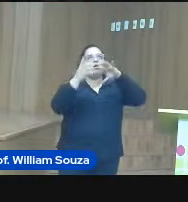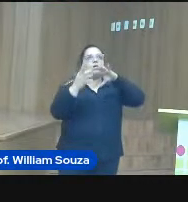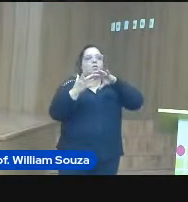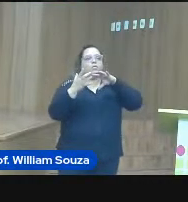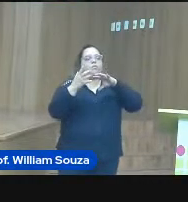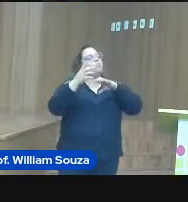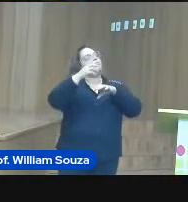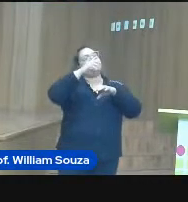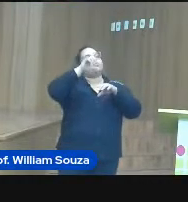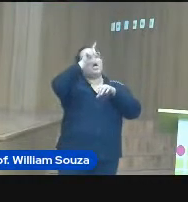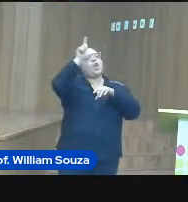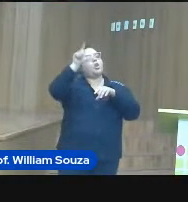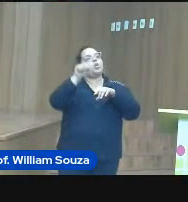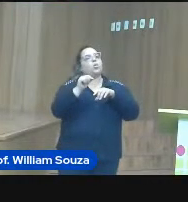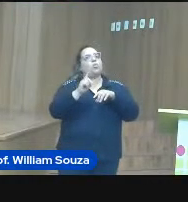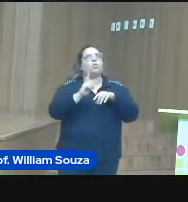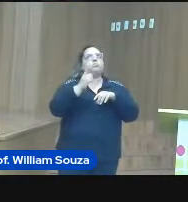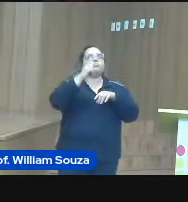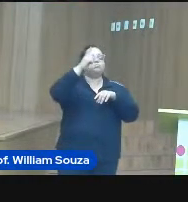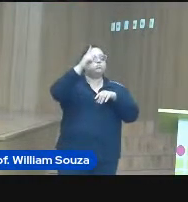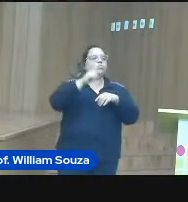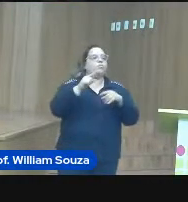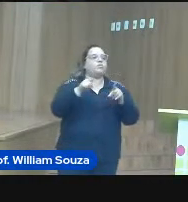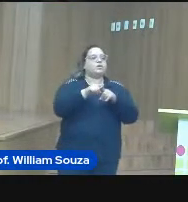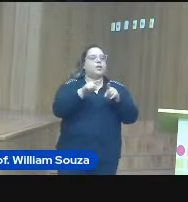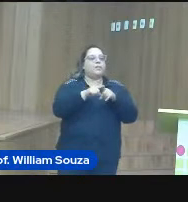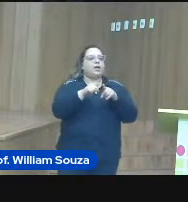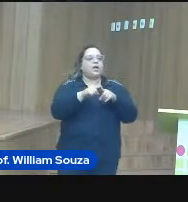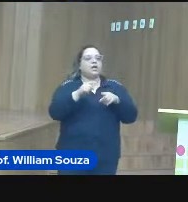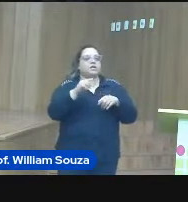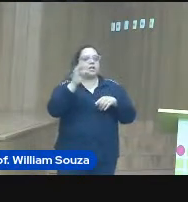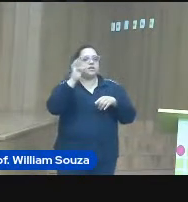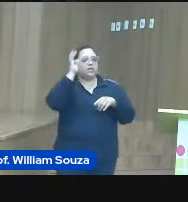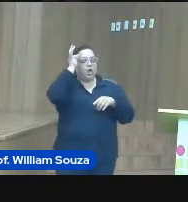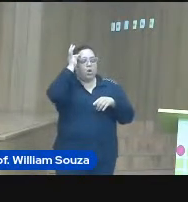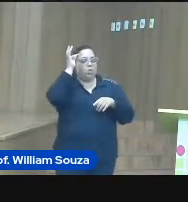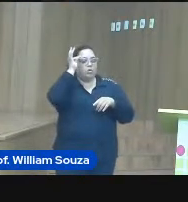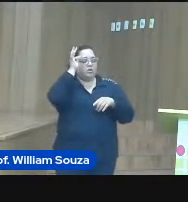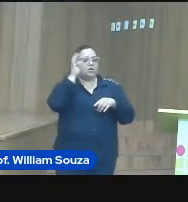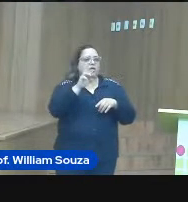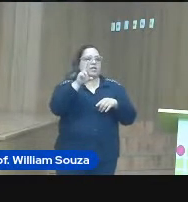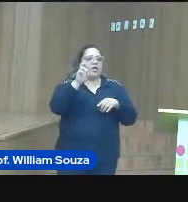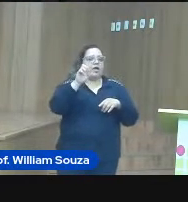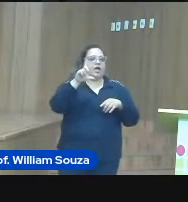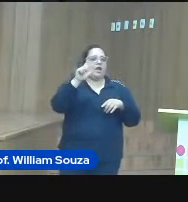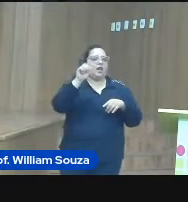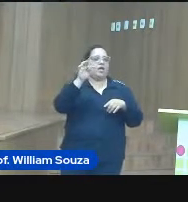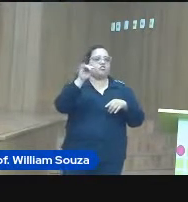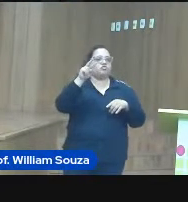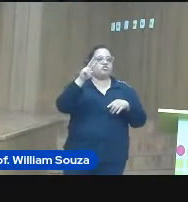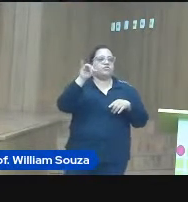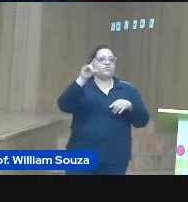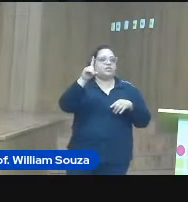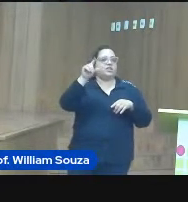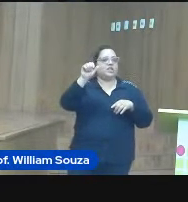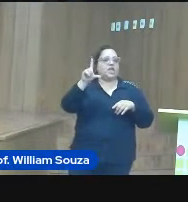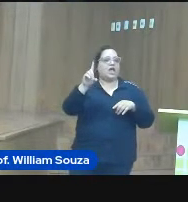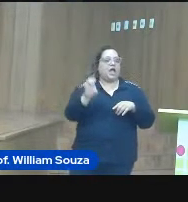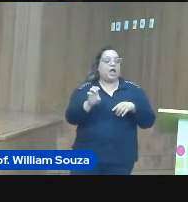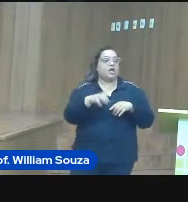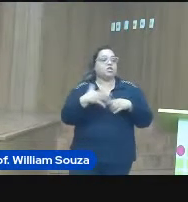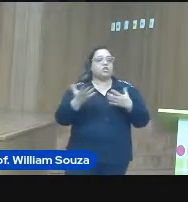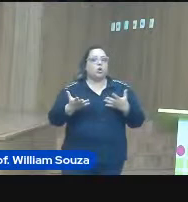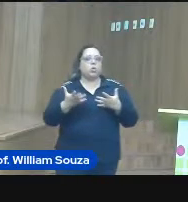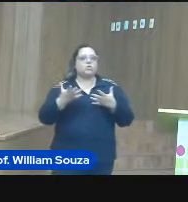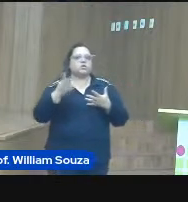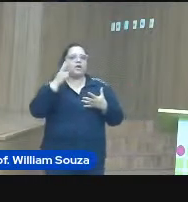é uma coisa meio que da teoria da relatividade, que você consegue passear pelo tempo, etc. Então, assim,